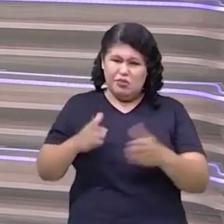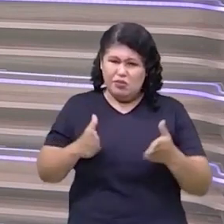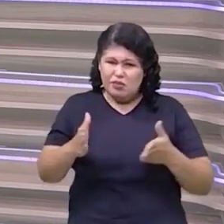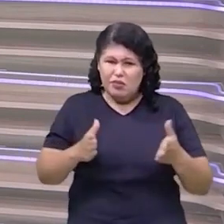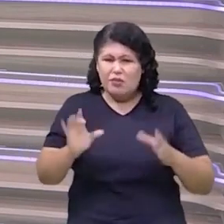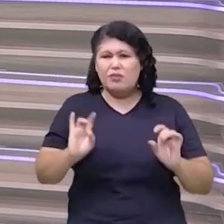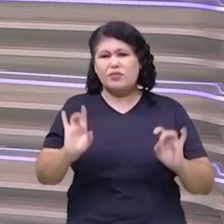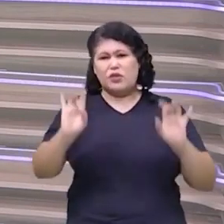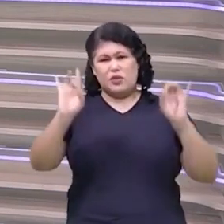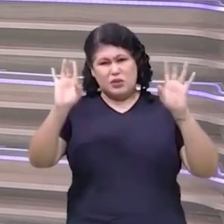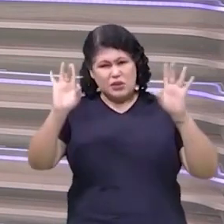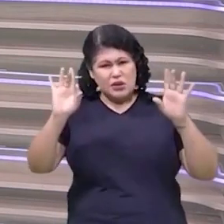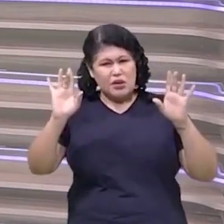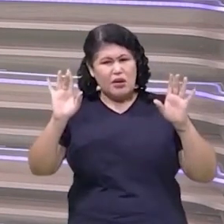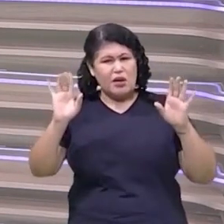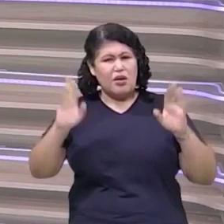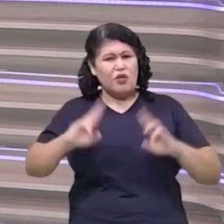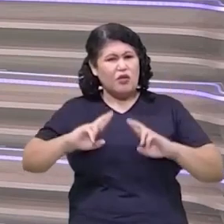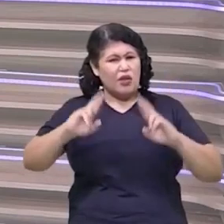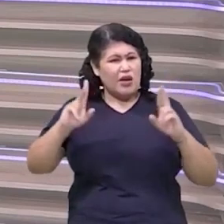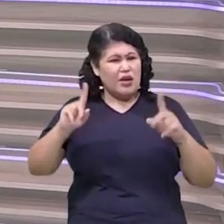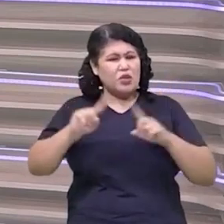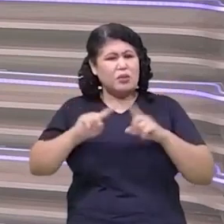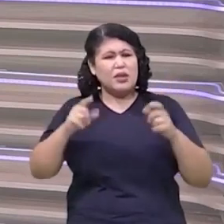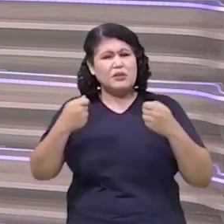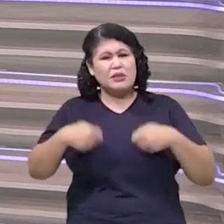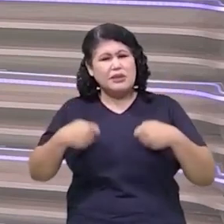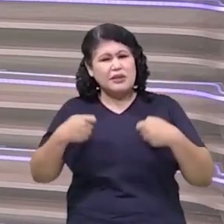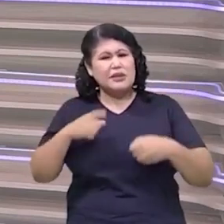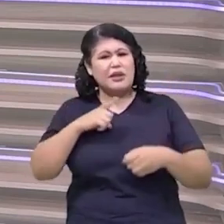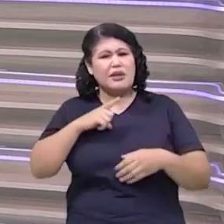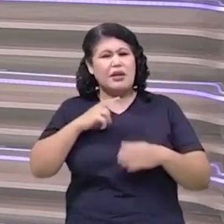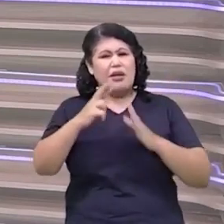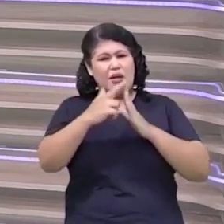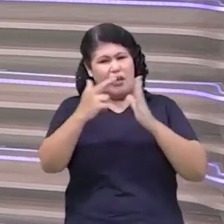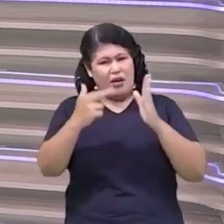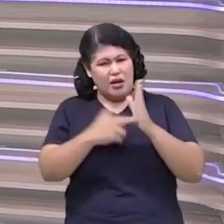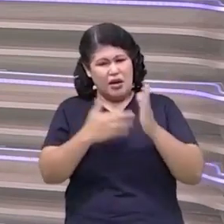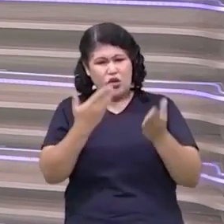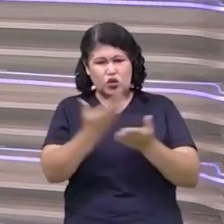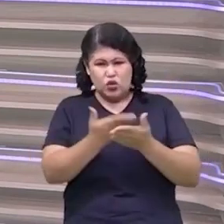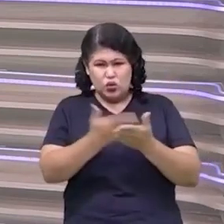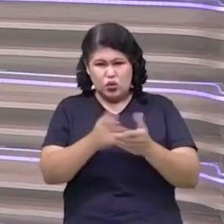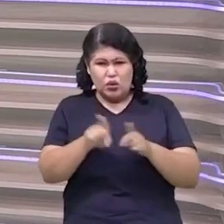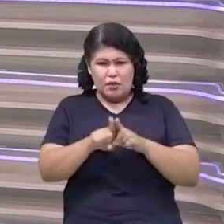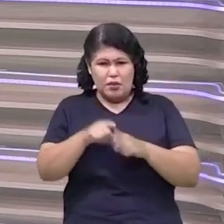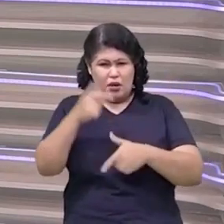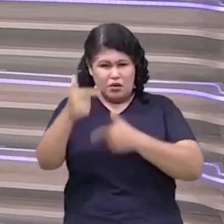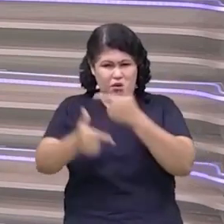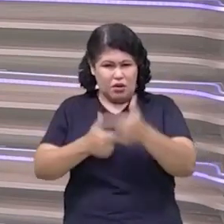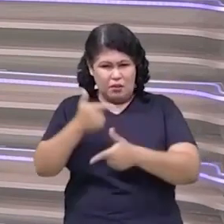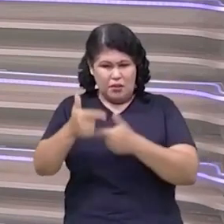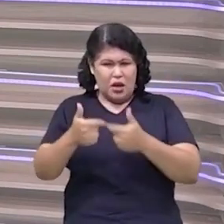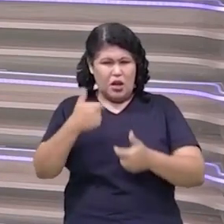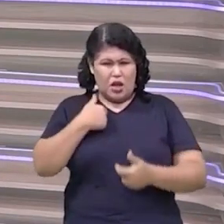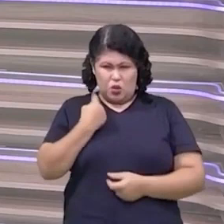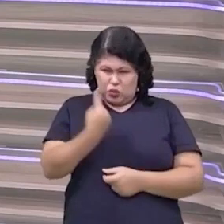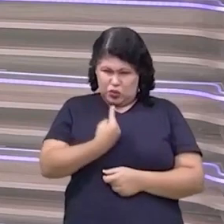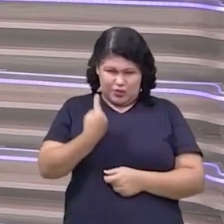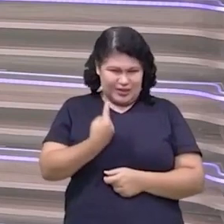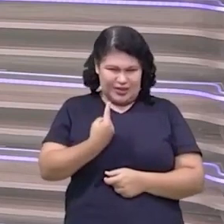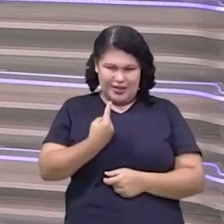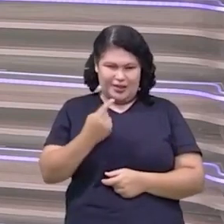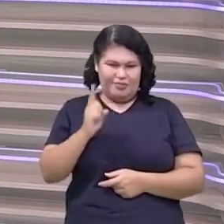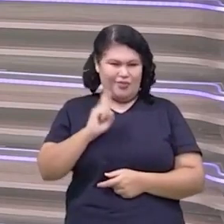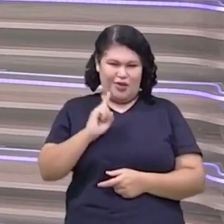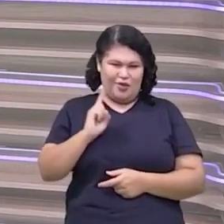dizer que a gente não vai ter uma rotina de atividade, de trabalho, e isso é um conjunto de ações, não só da gente que está aqui, porque aqui é